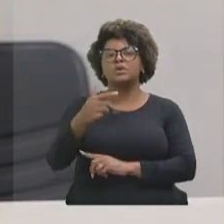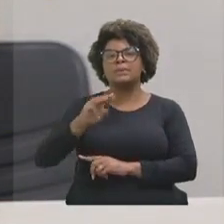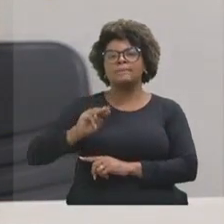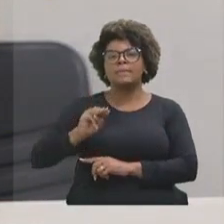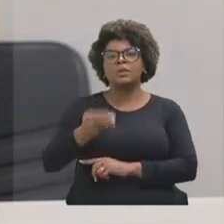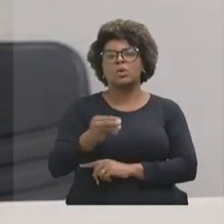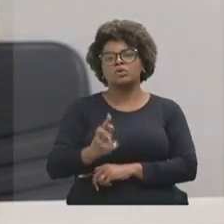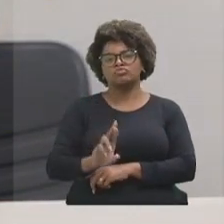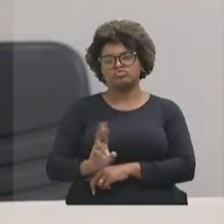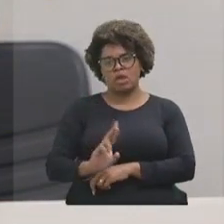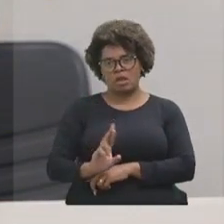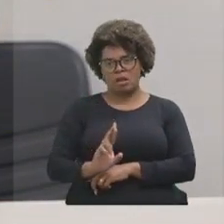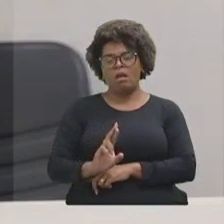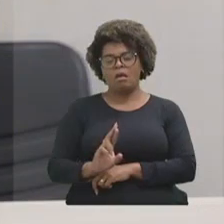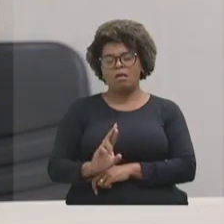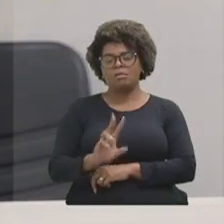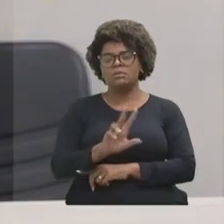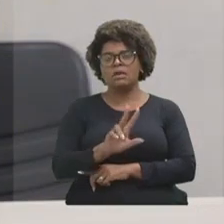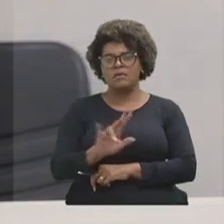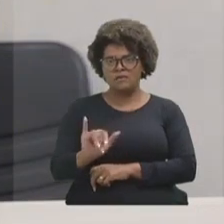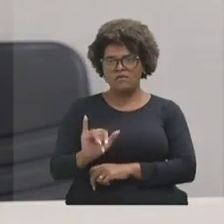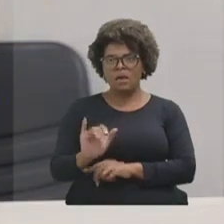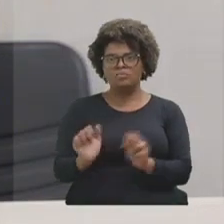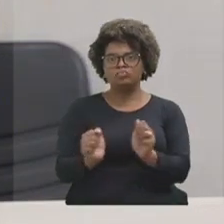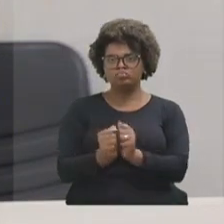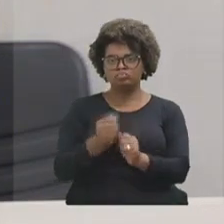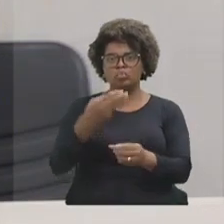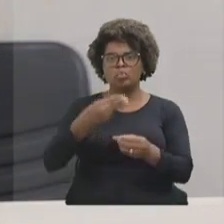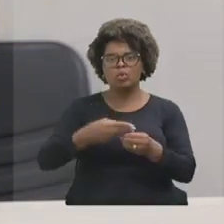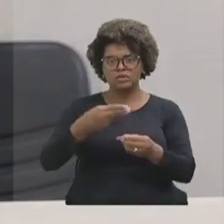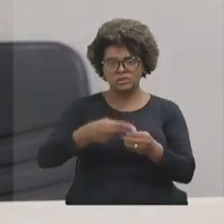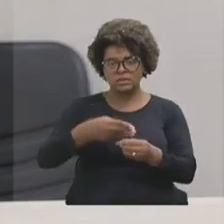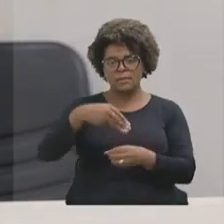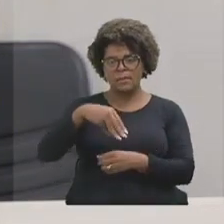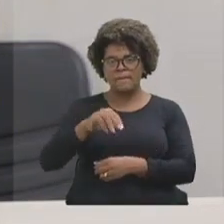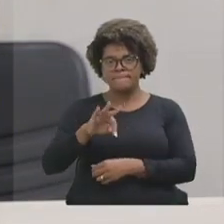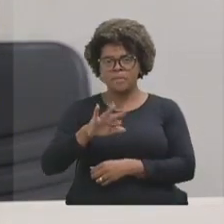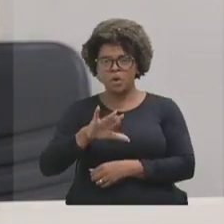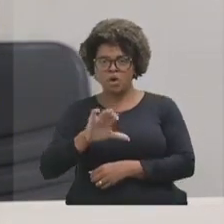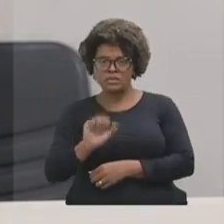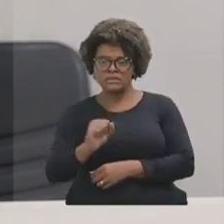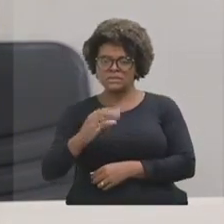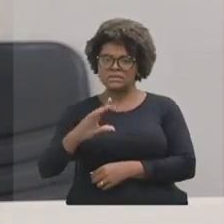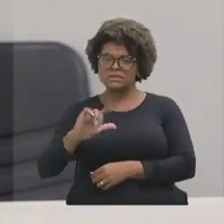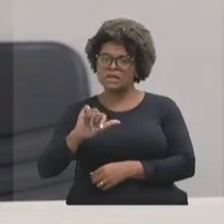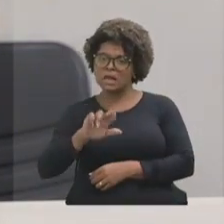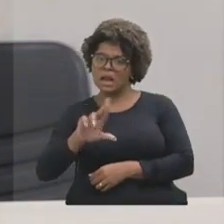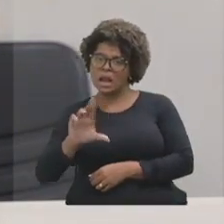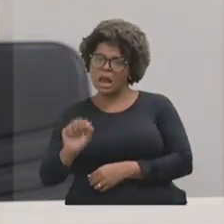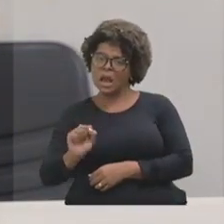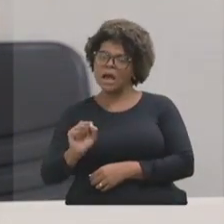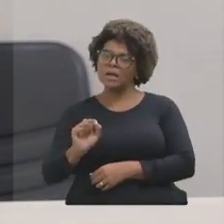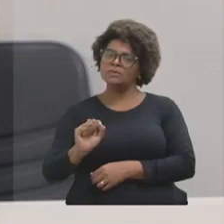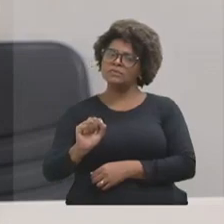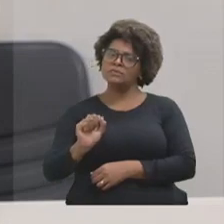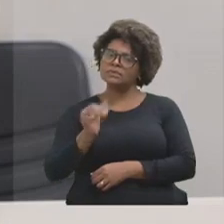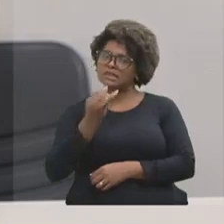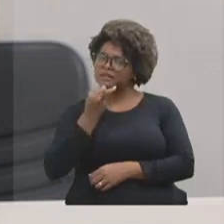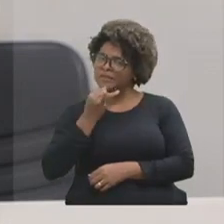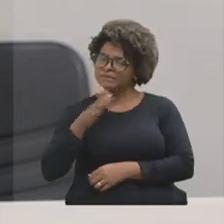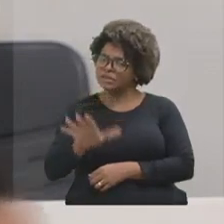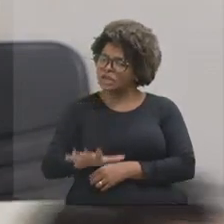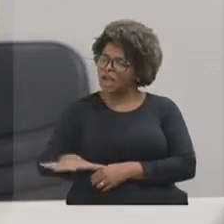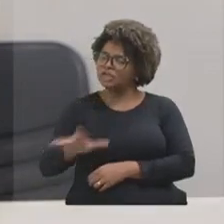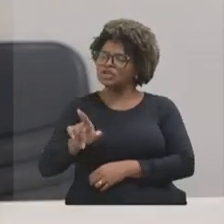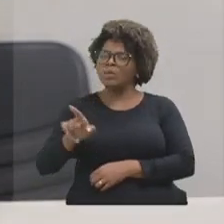queremos Celebrar junto com o município de Montes Claros que vem sofrendo muito toda a região que nós temos lá